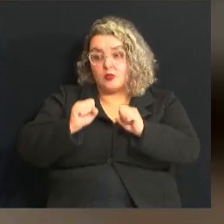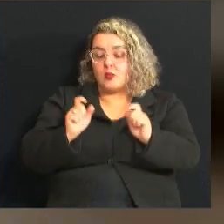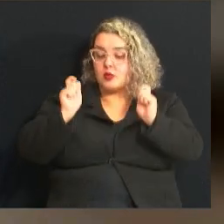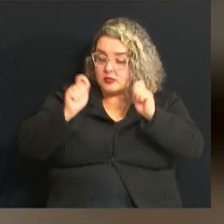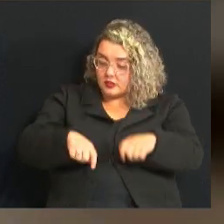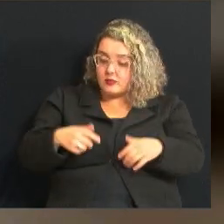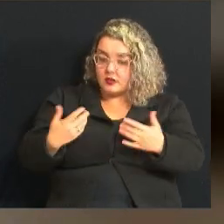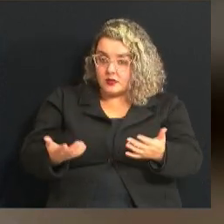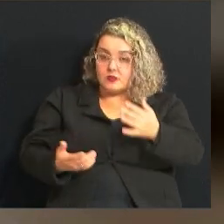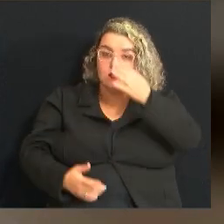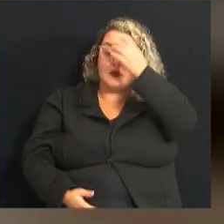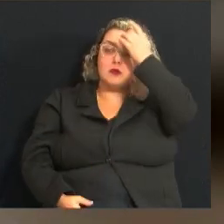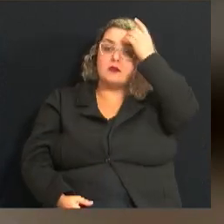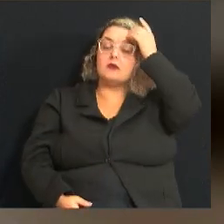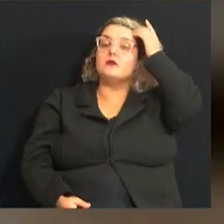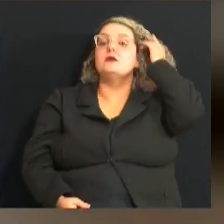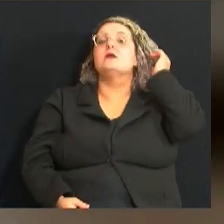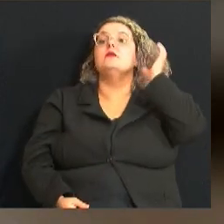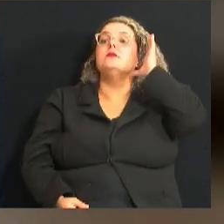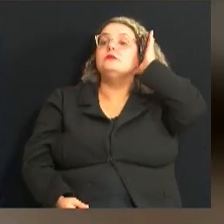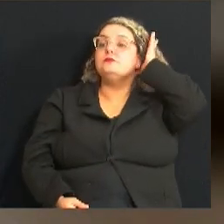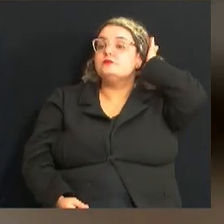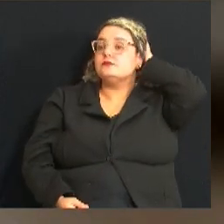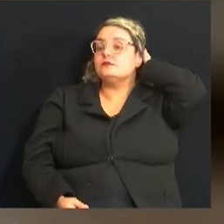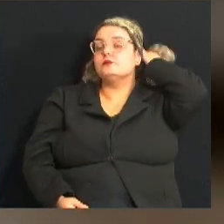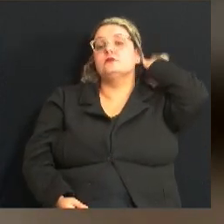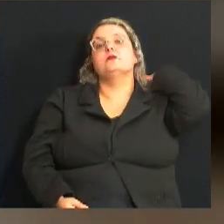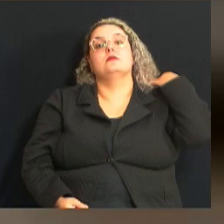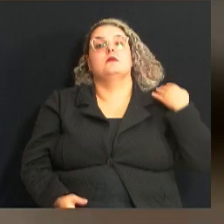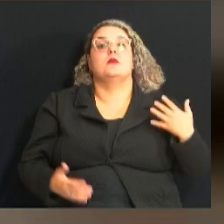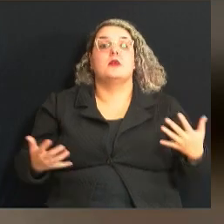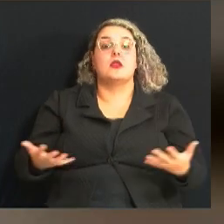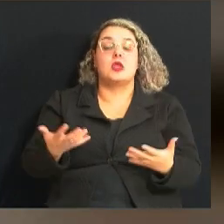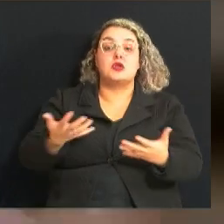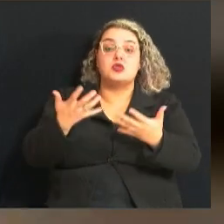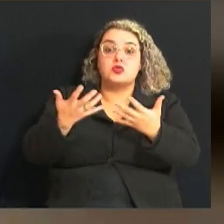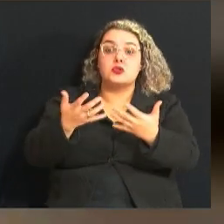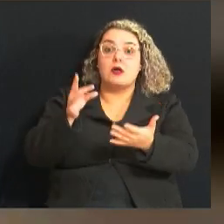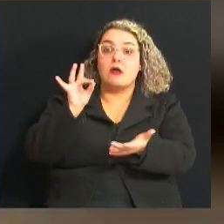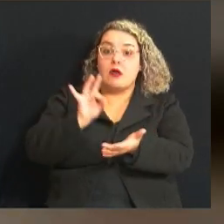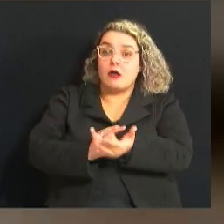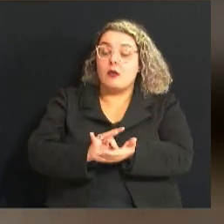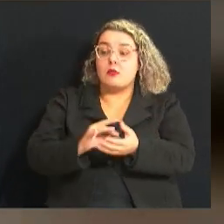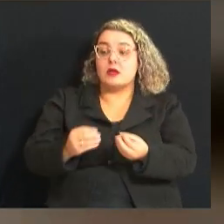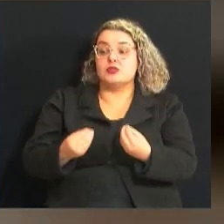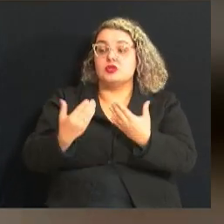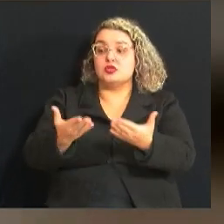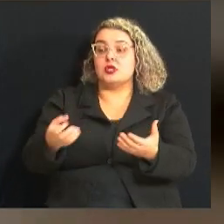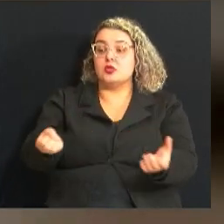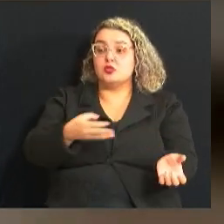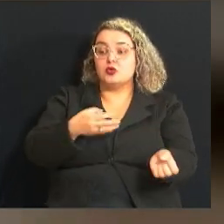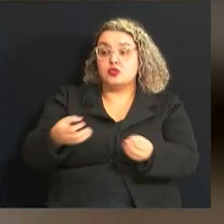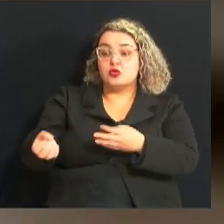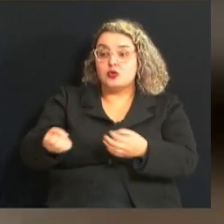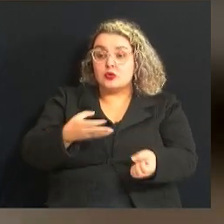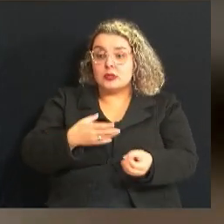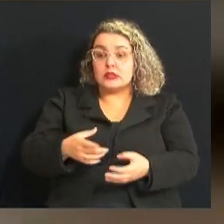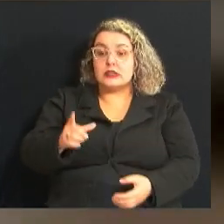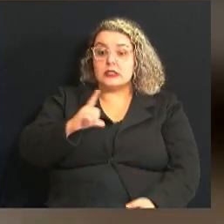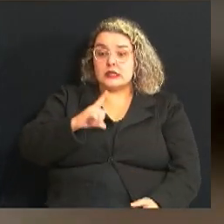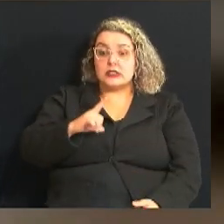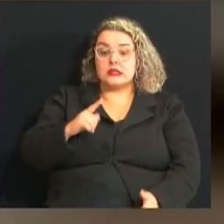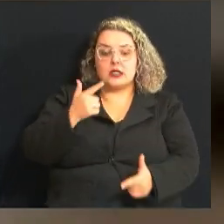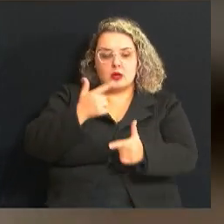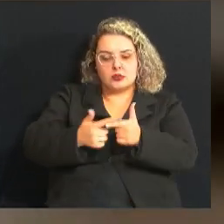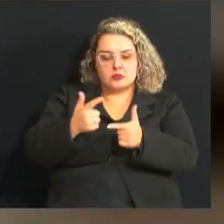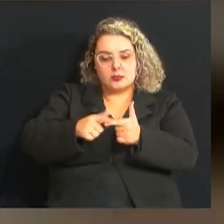ingressar e colaborar e realmente trazer inovações que venham a resolver esses problemas,